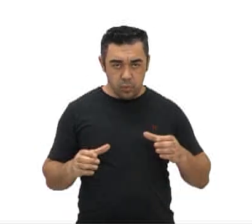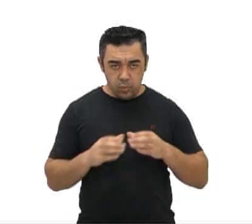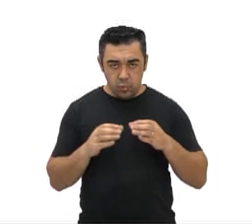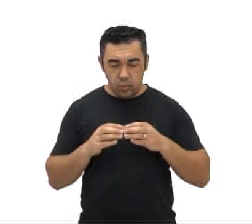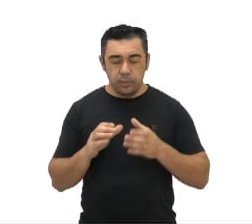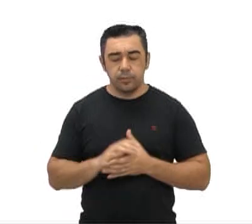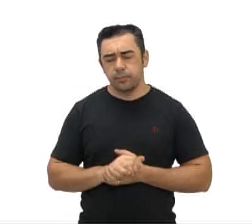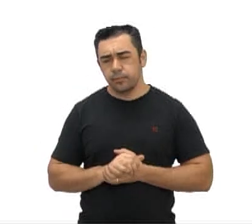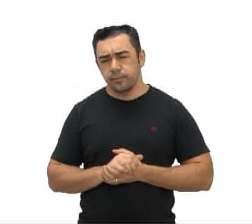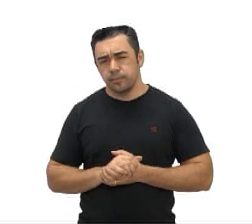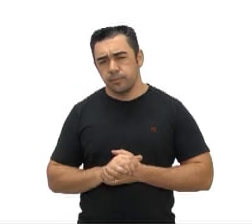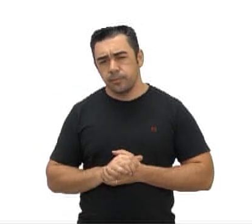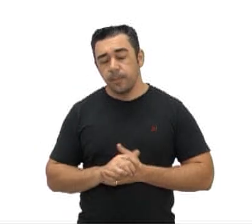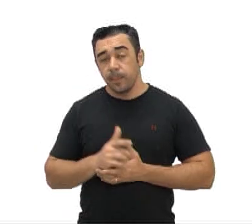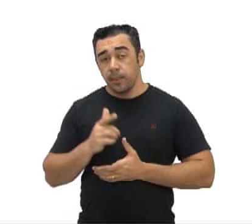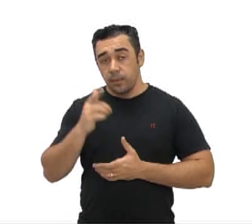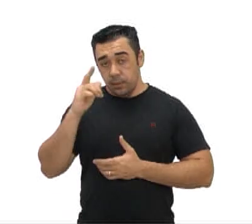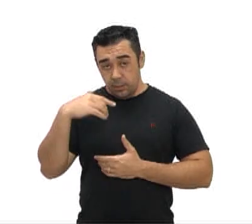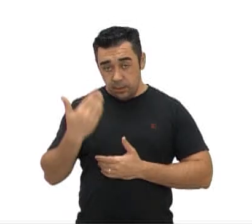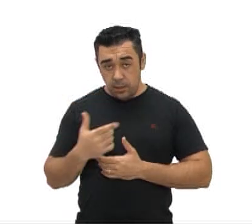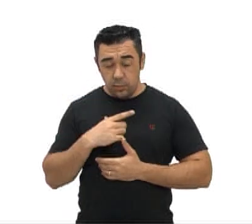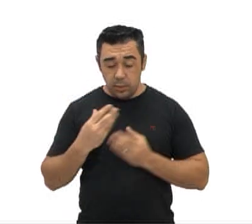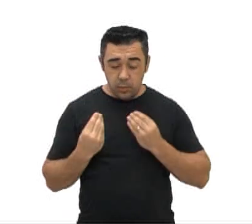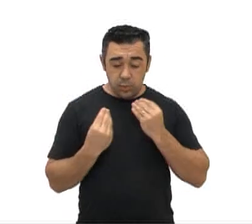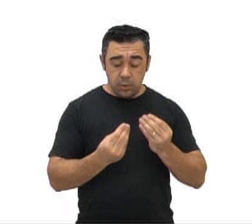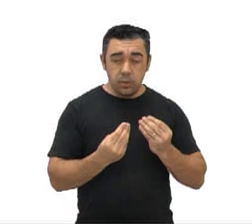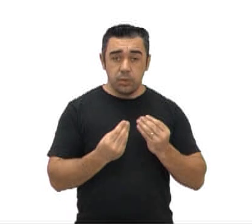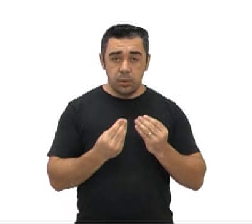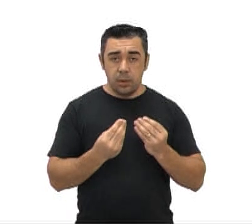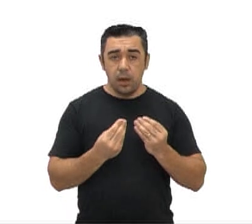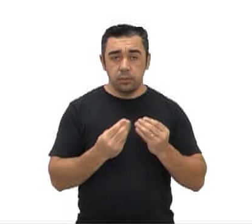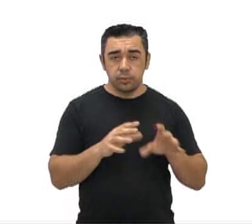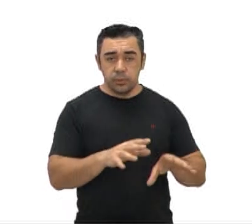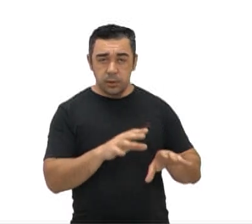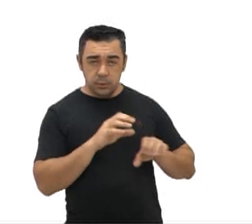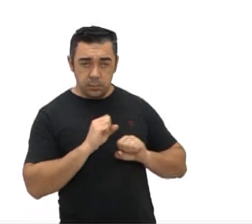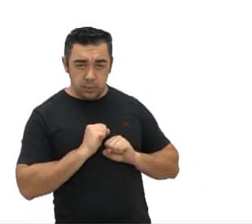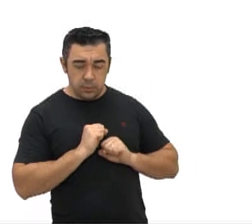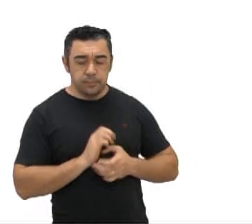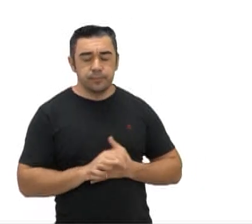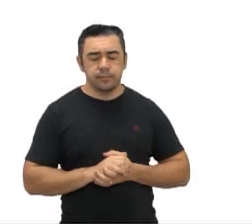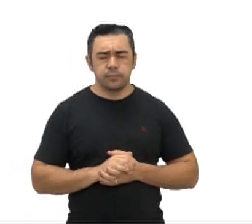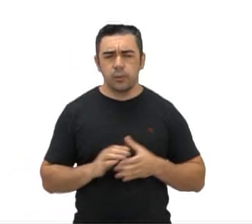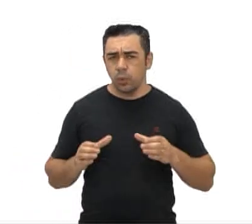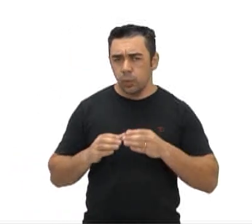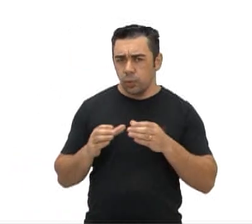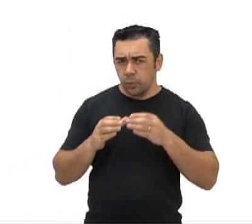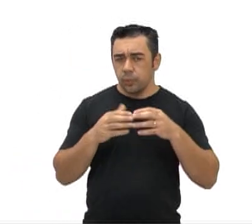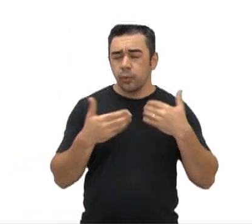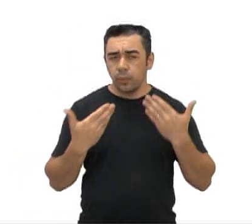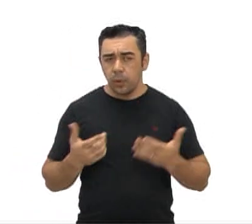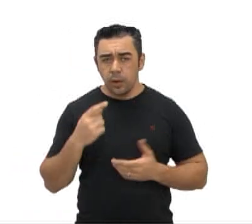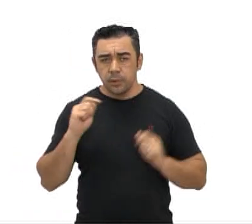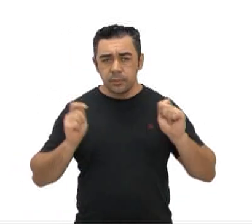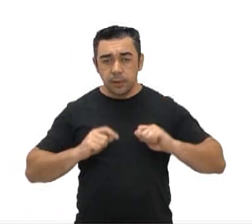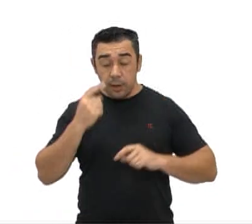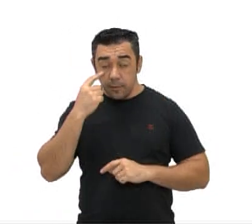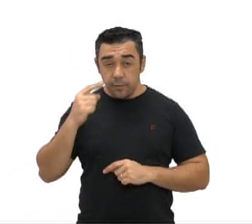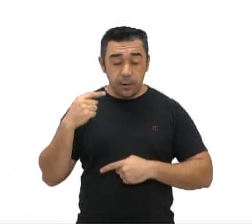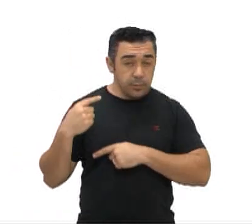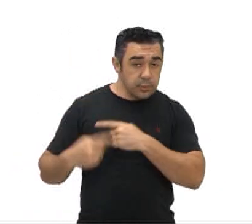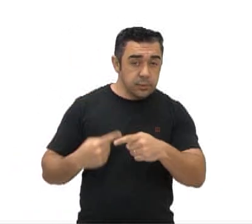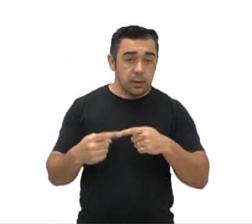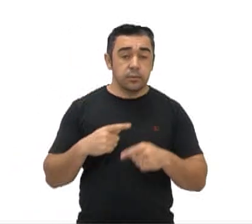orquídeas. Considere que o doador fornece o pólen para o receptor. Em populações de quais localidades se observa um processo